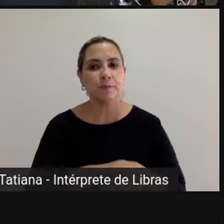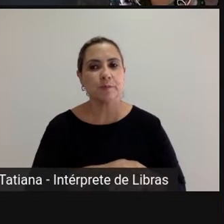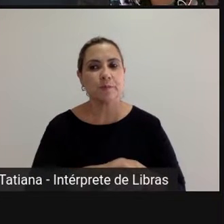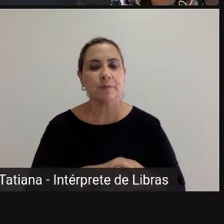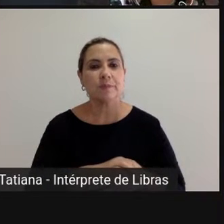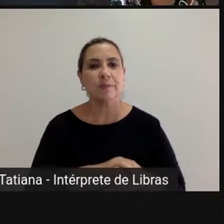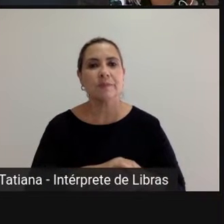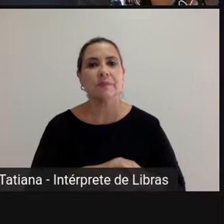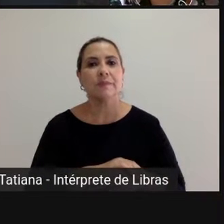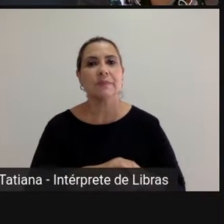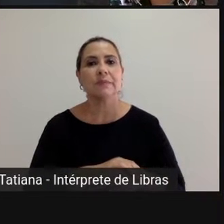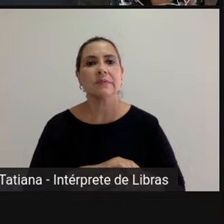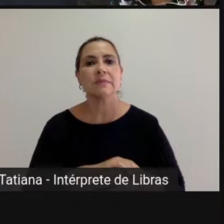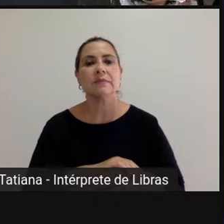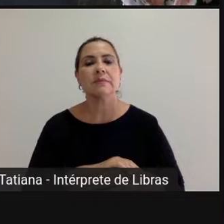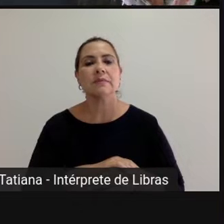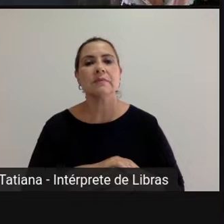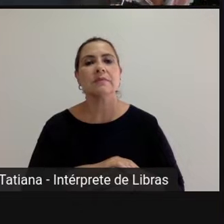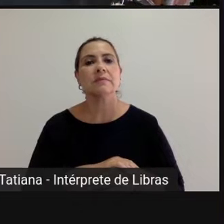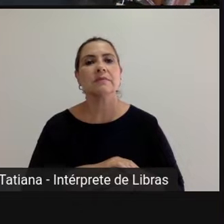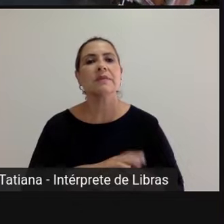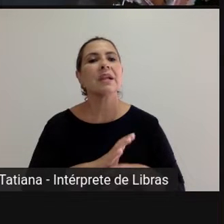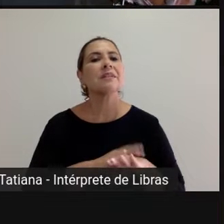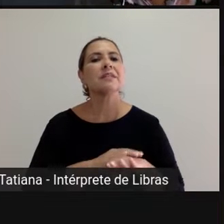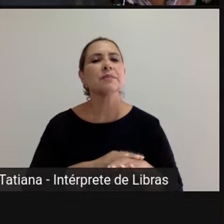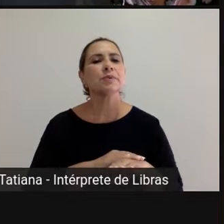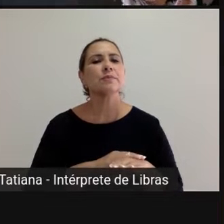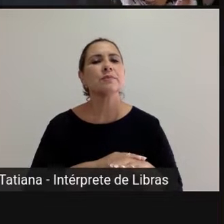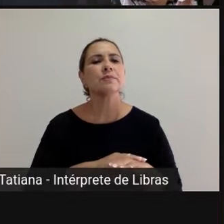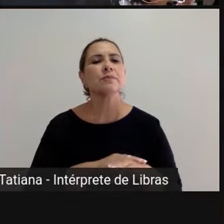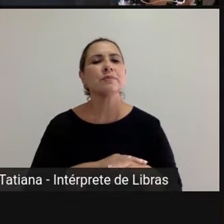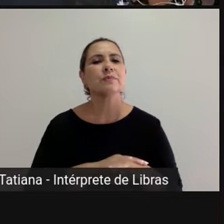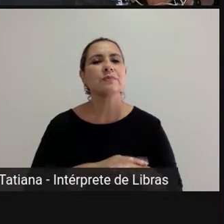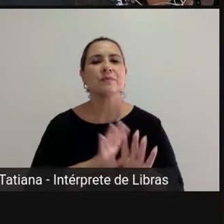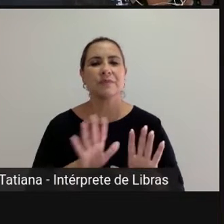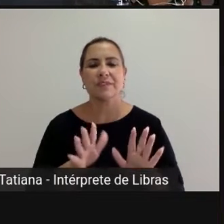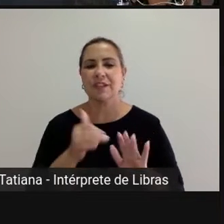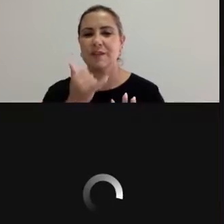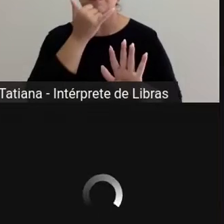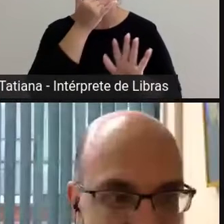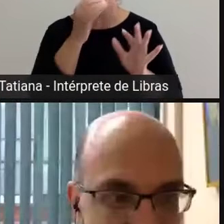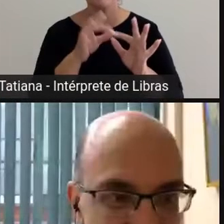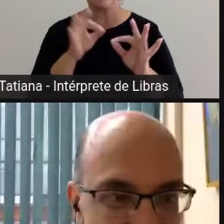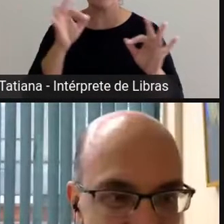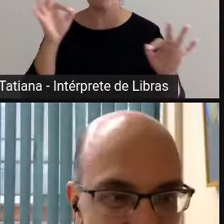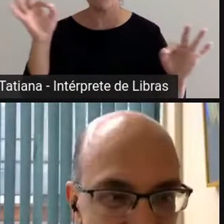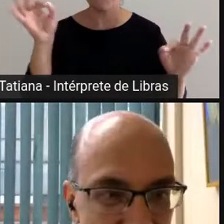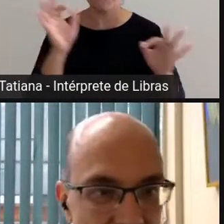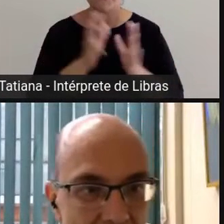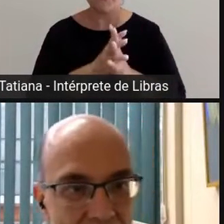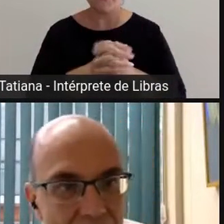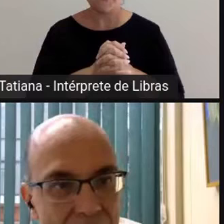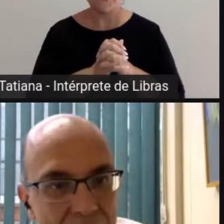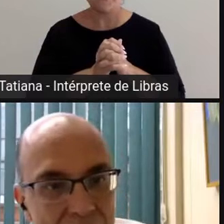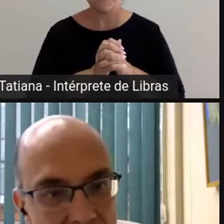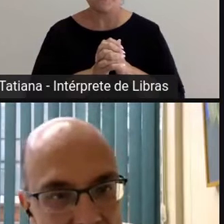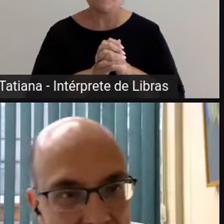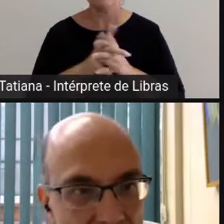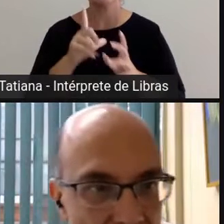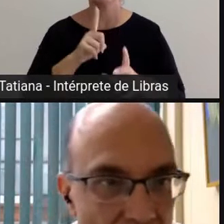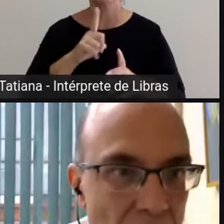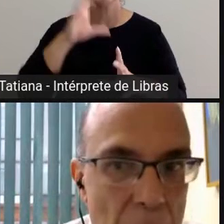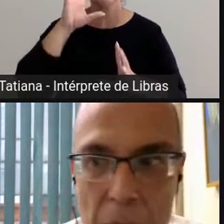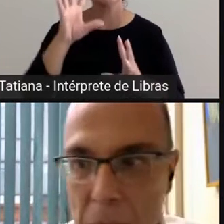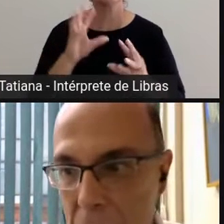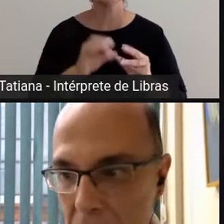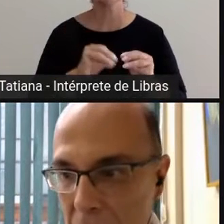vou gastar mais tempo. Eu já devo ter extrapolado. O que eu tenho